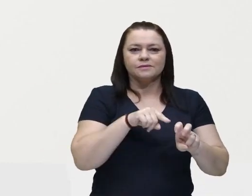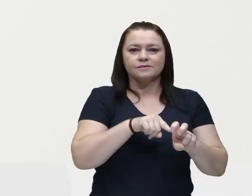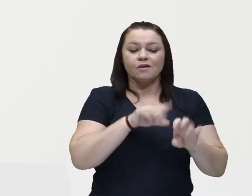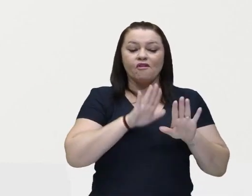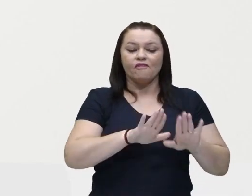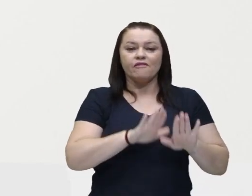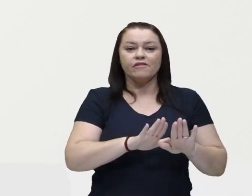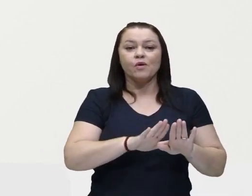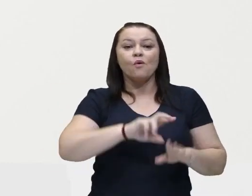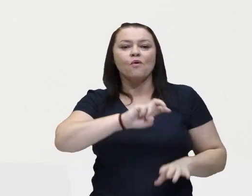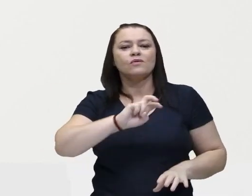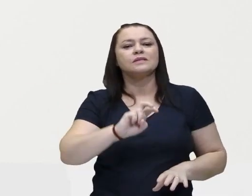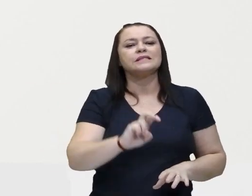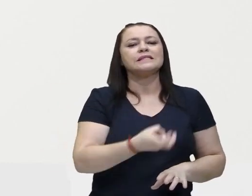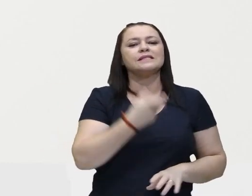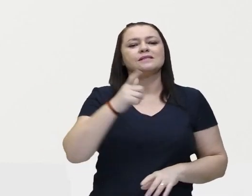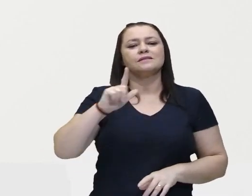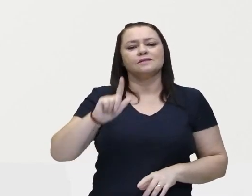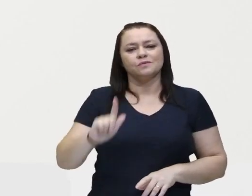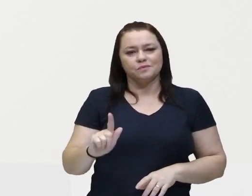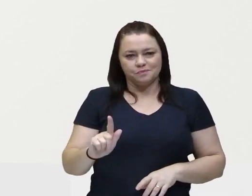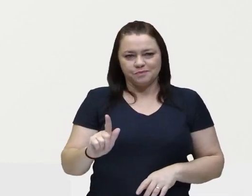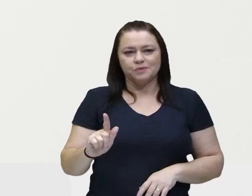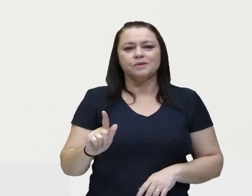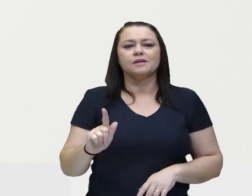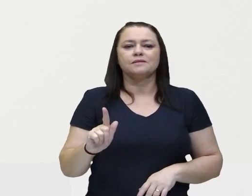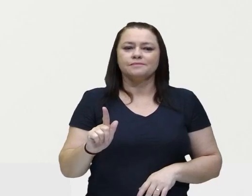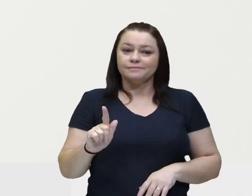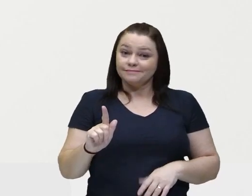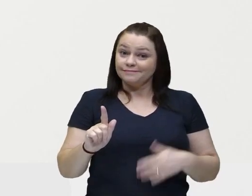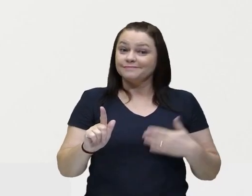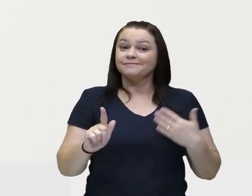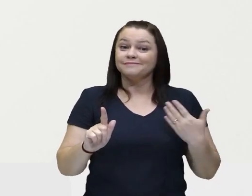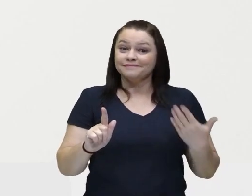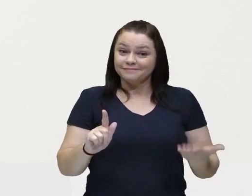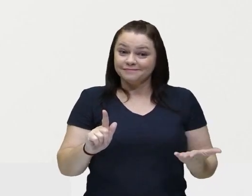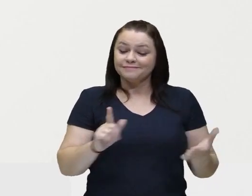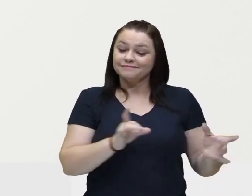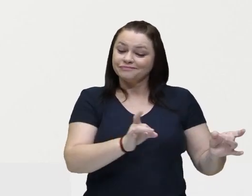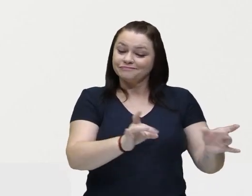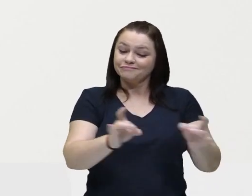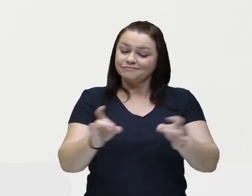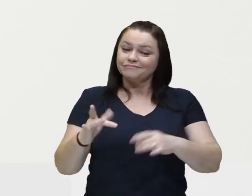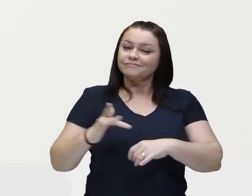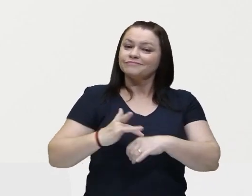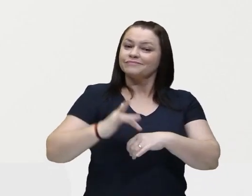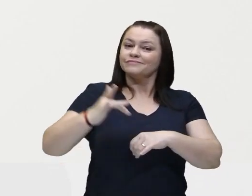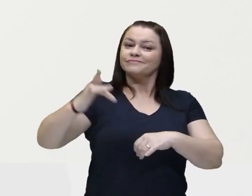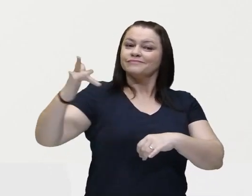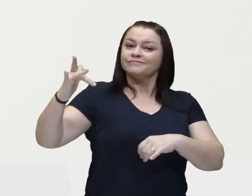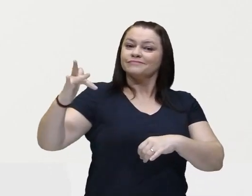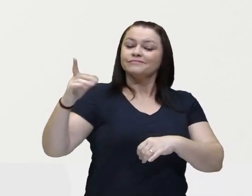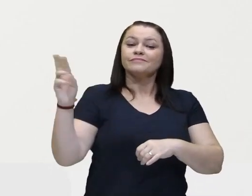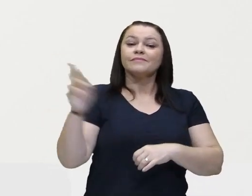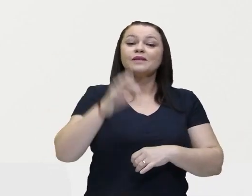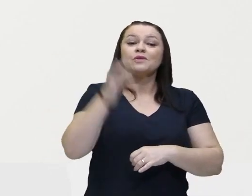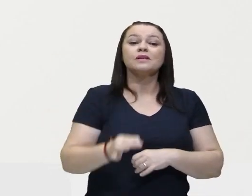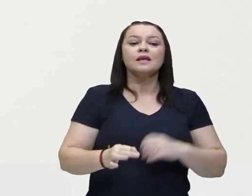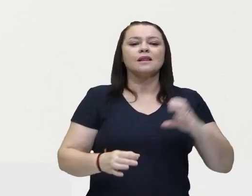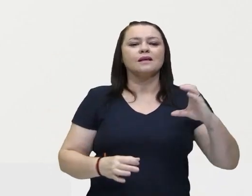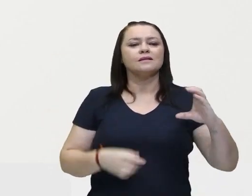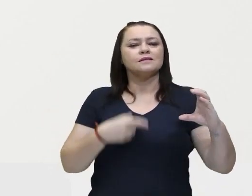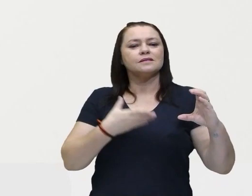Então, a Fran vendeu 5.000 gramas de ouro.